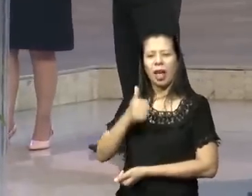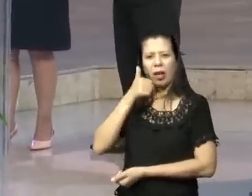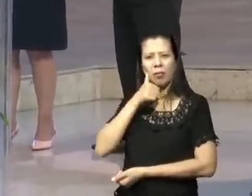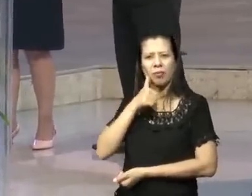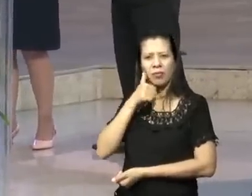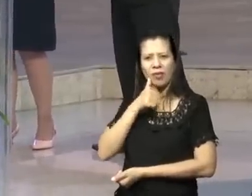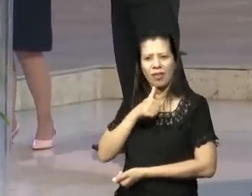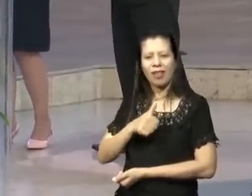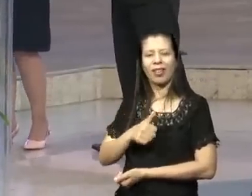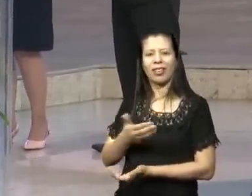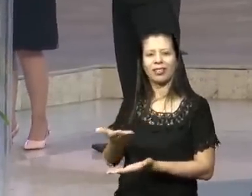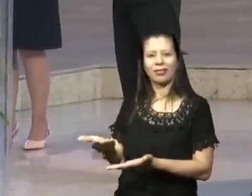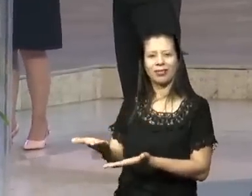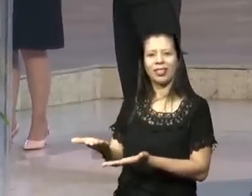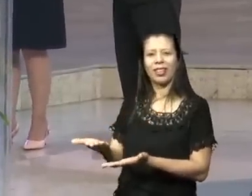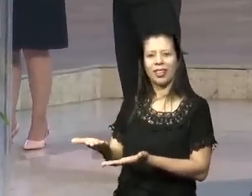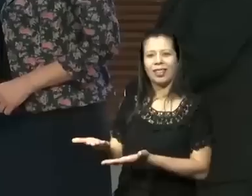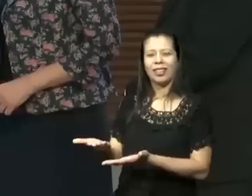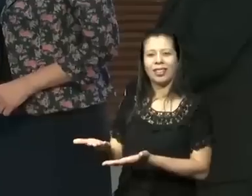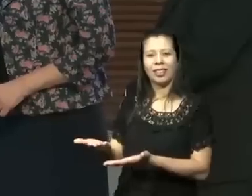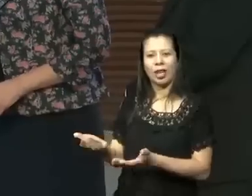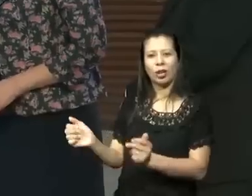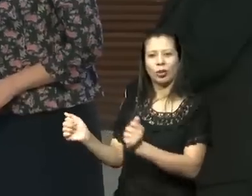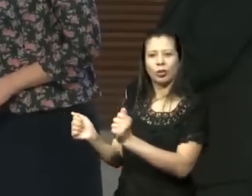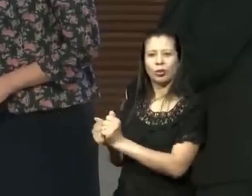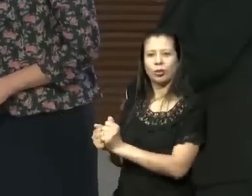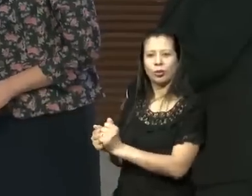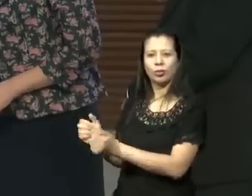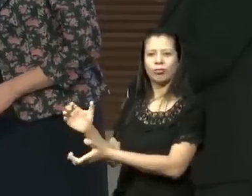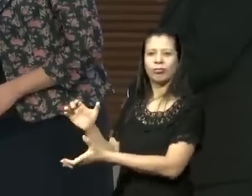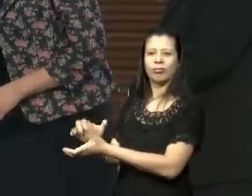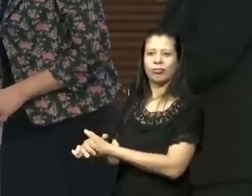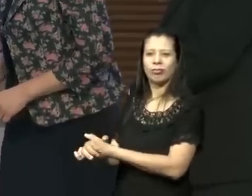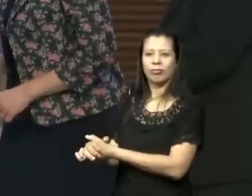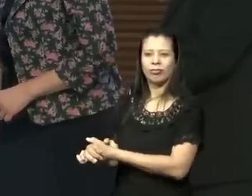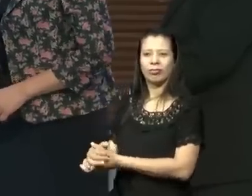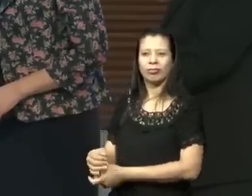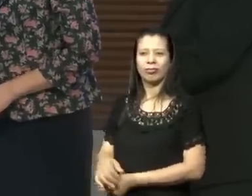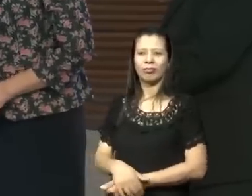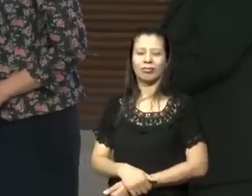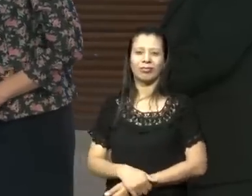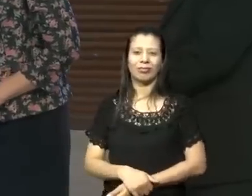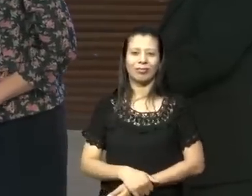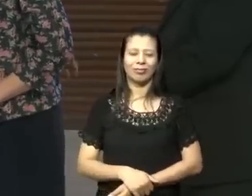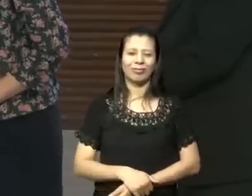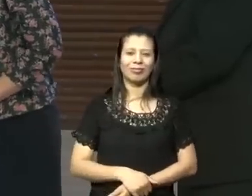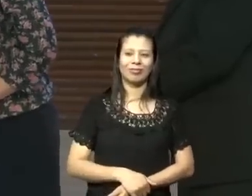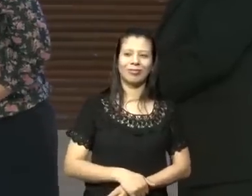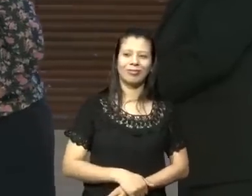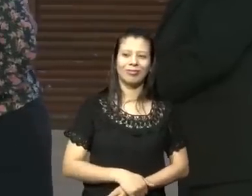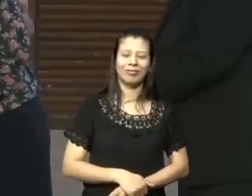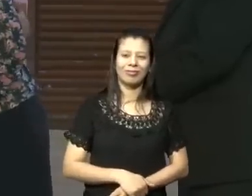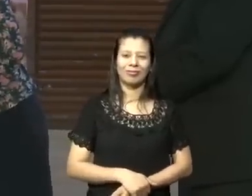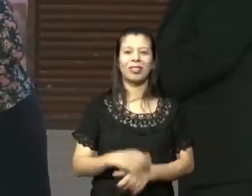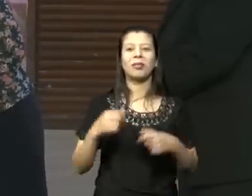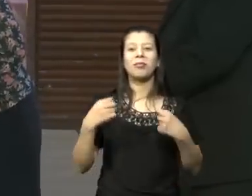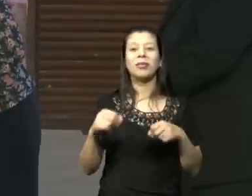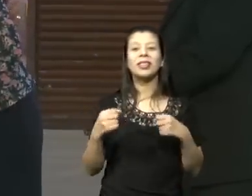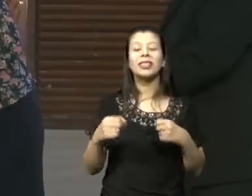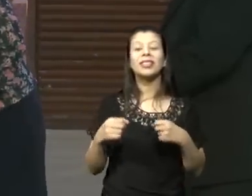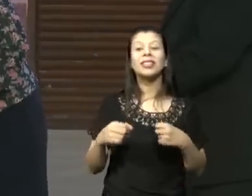ela cuidou de você mas você não precisava de comida você precisava do Pão